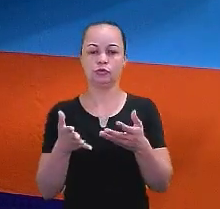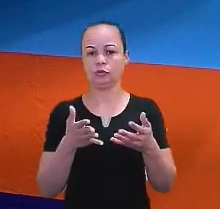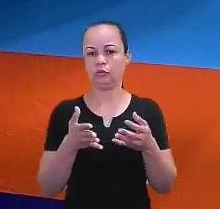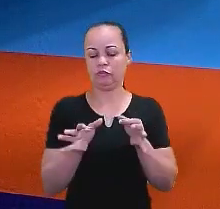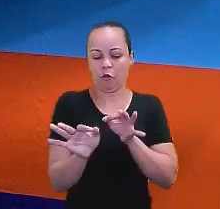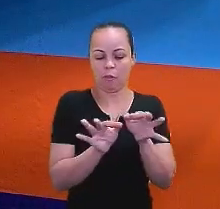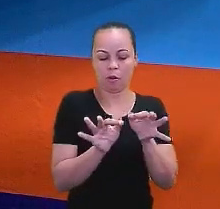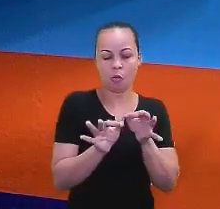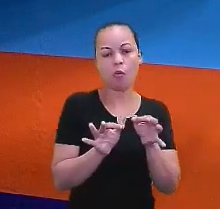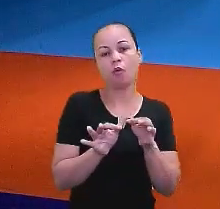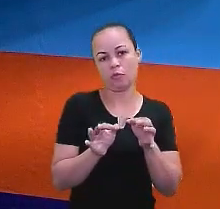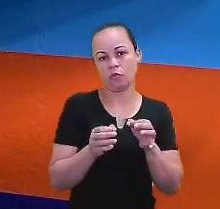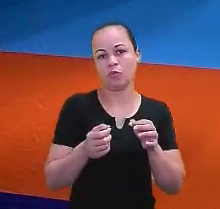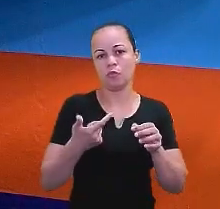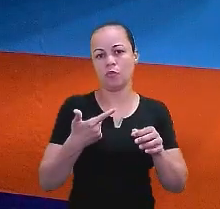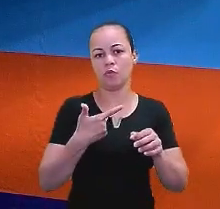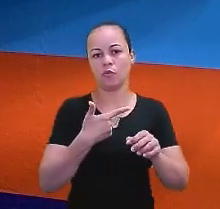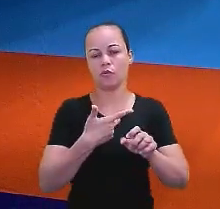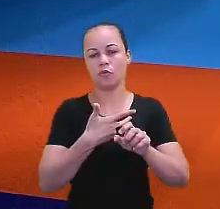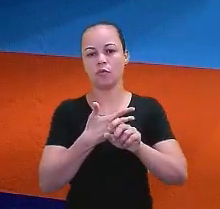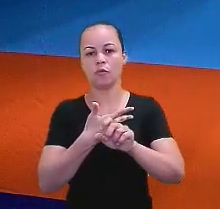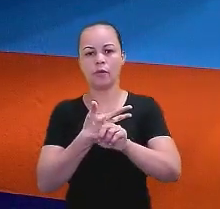forma como o executivo